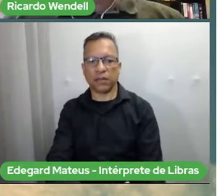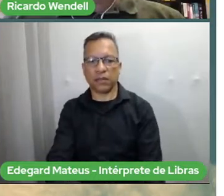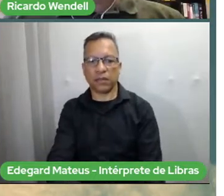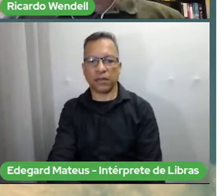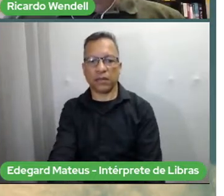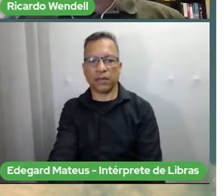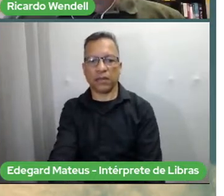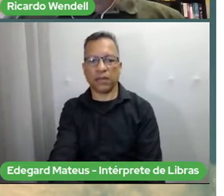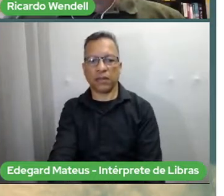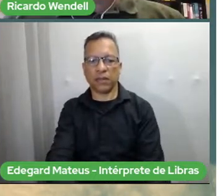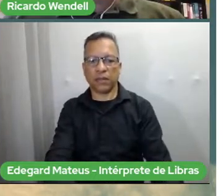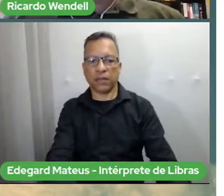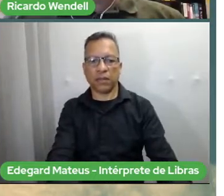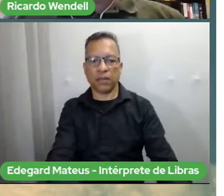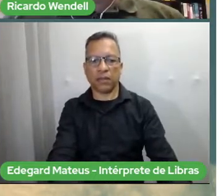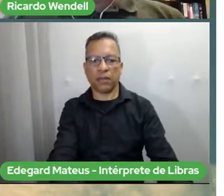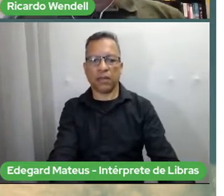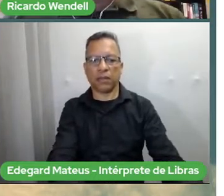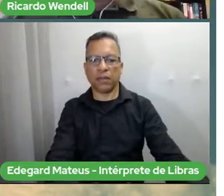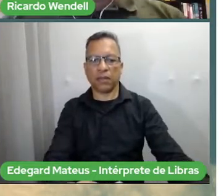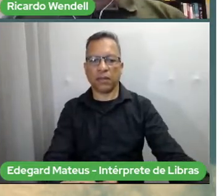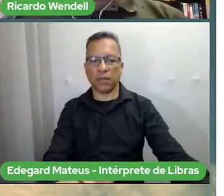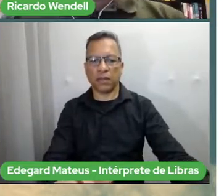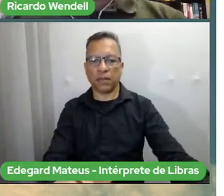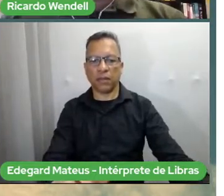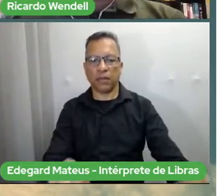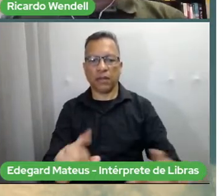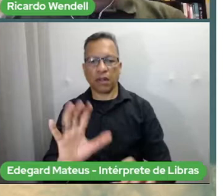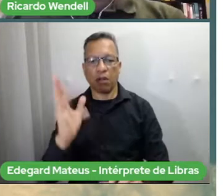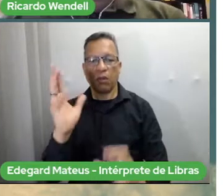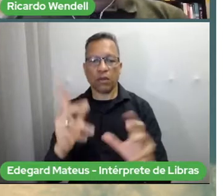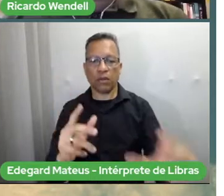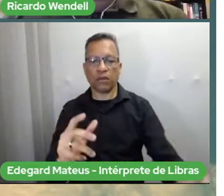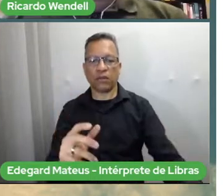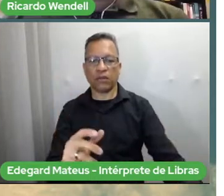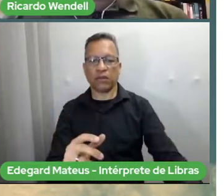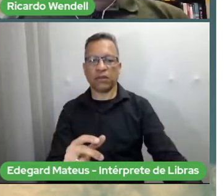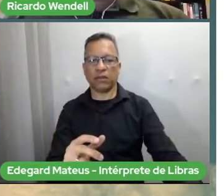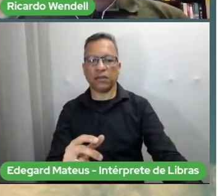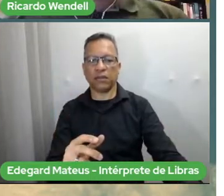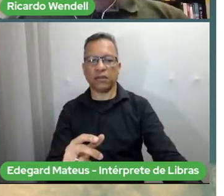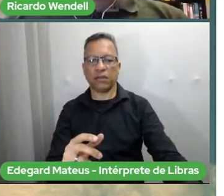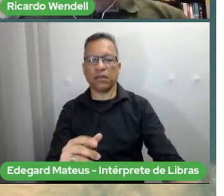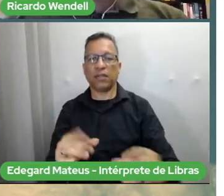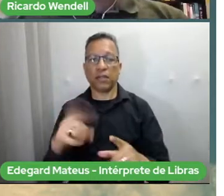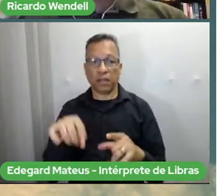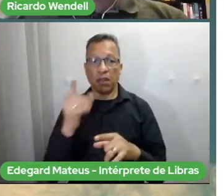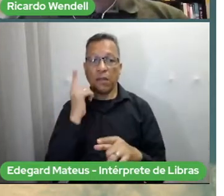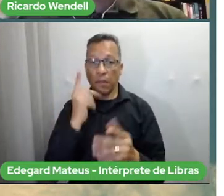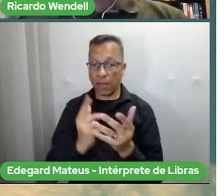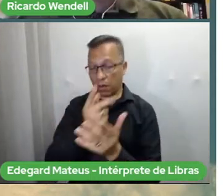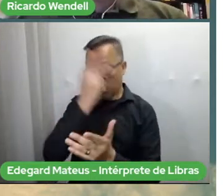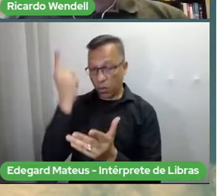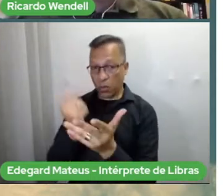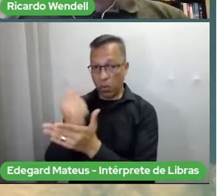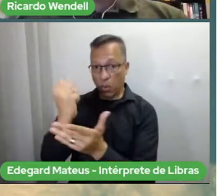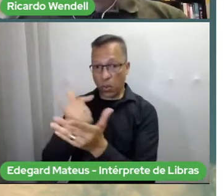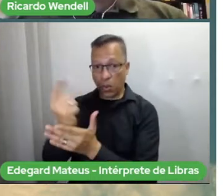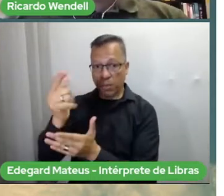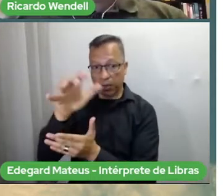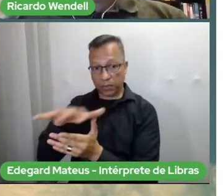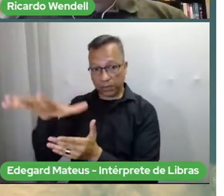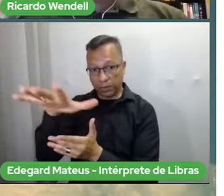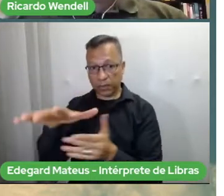Que são os silos de especialização. O que acontece? Eu tenho consumidores de um lado, eu tenho